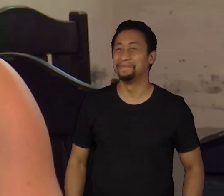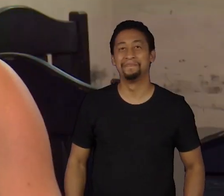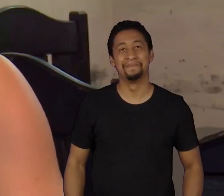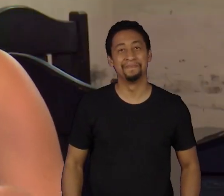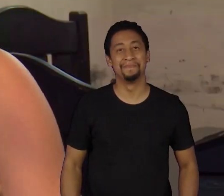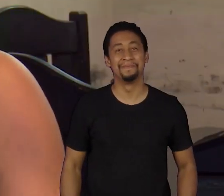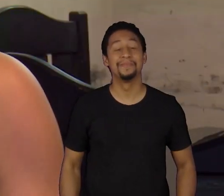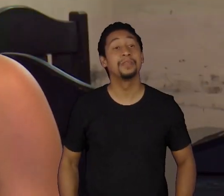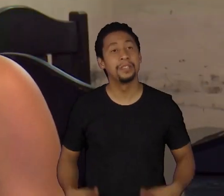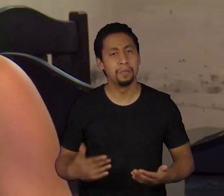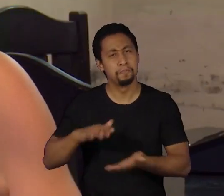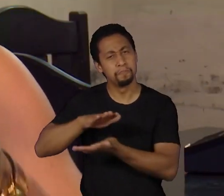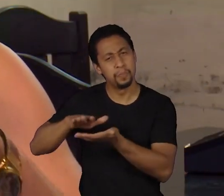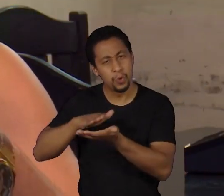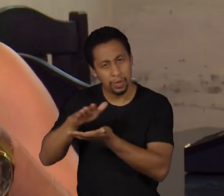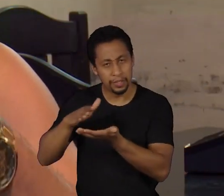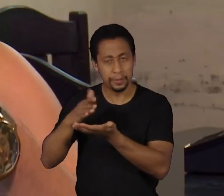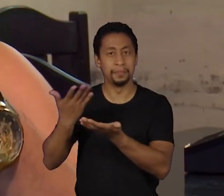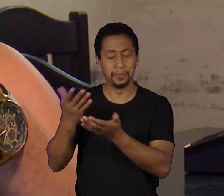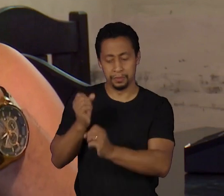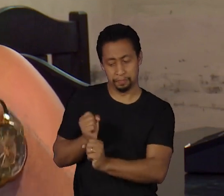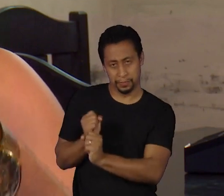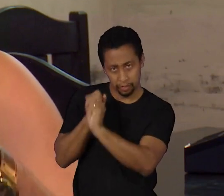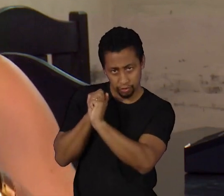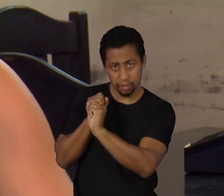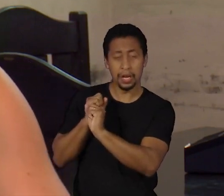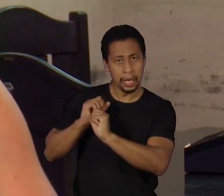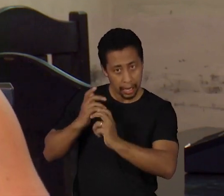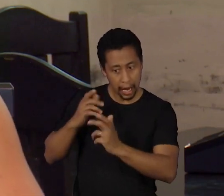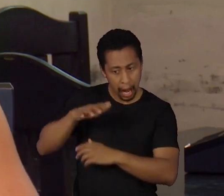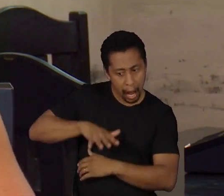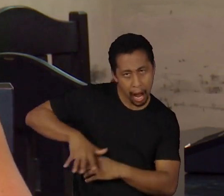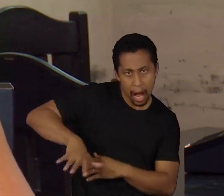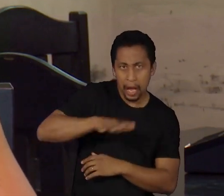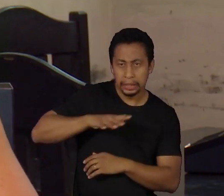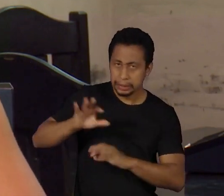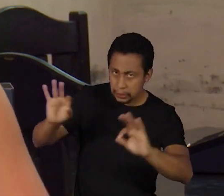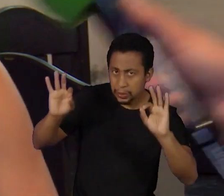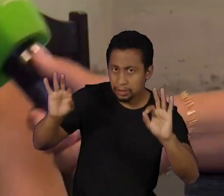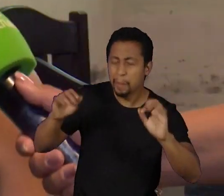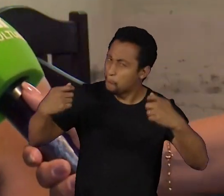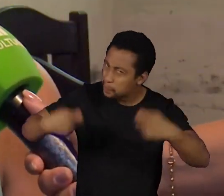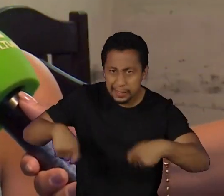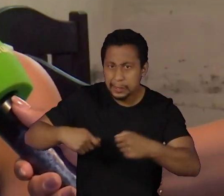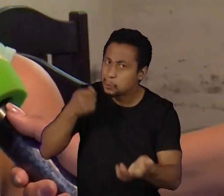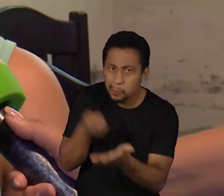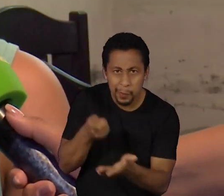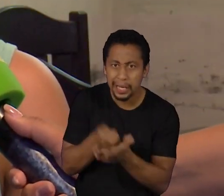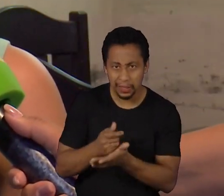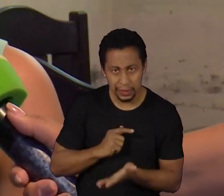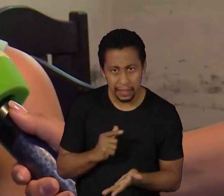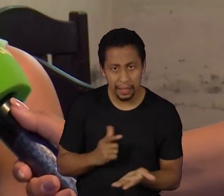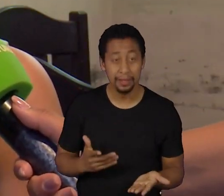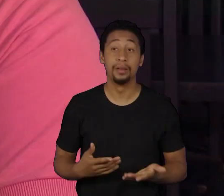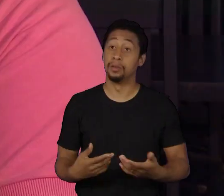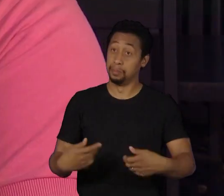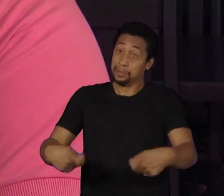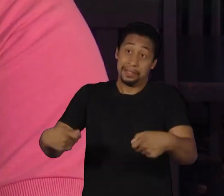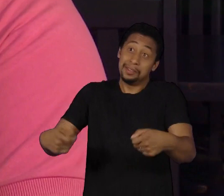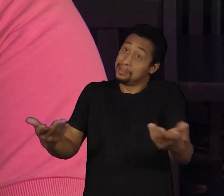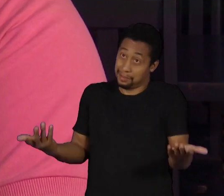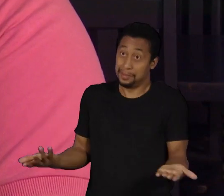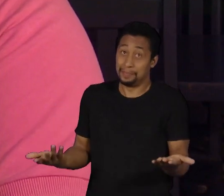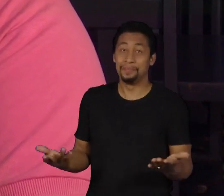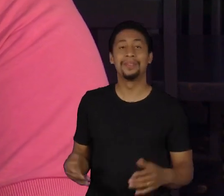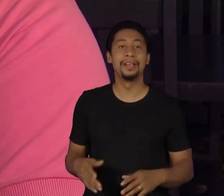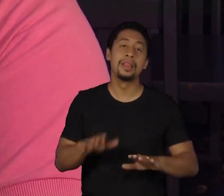Então, o bolinho de macaxeira, ele é o diferencial nos botecos da cidade? Tem que ter? Tem que ter, sim. É o diferencial, né? Tem questão